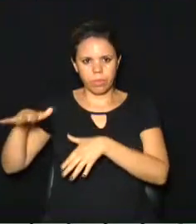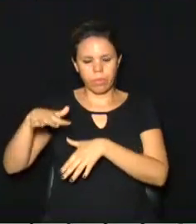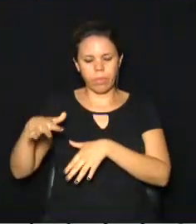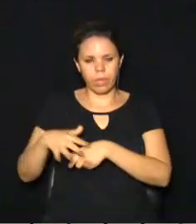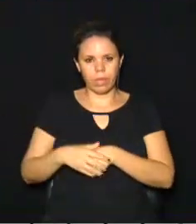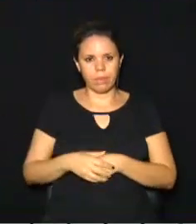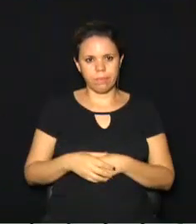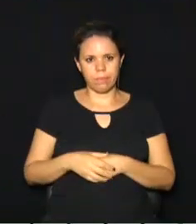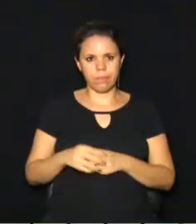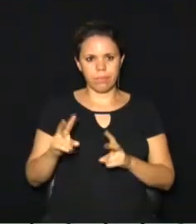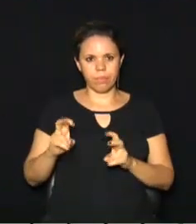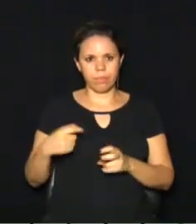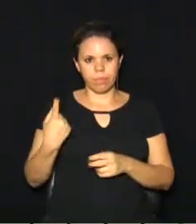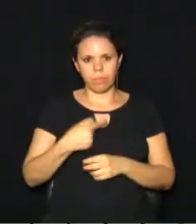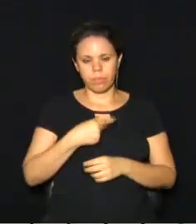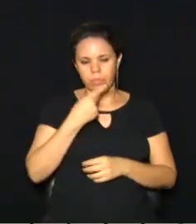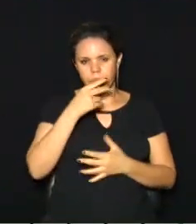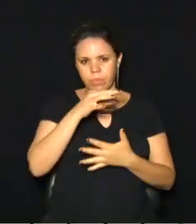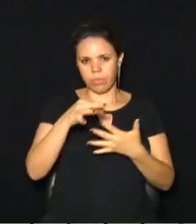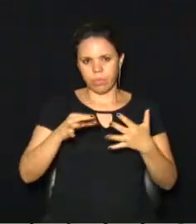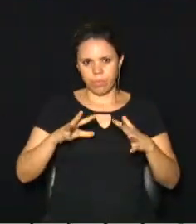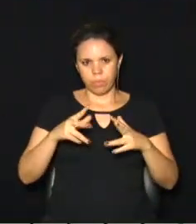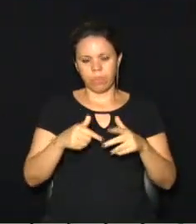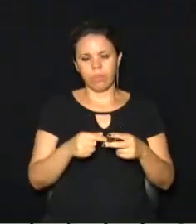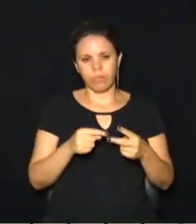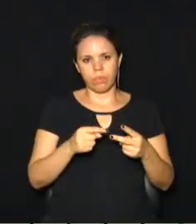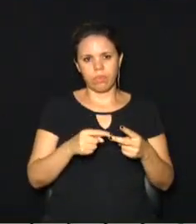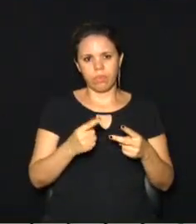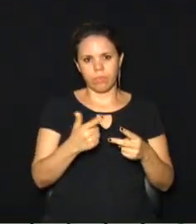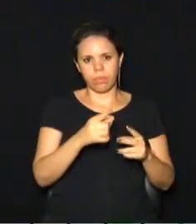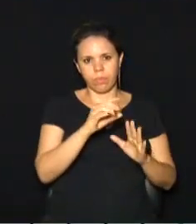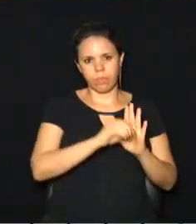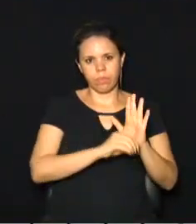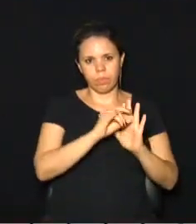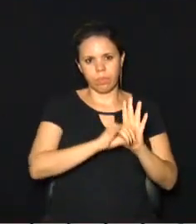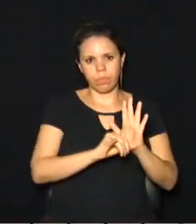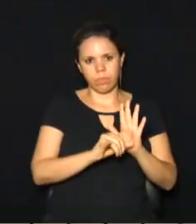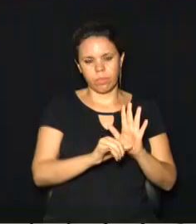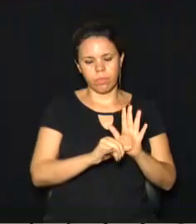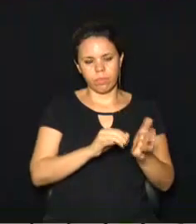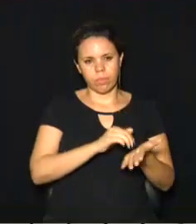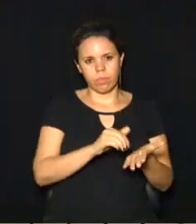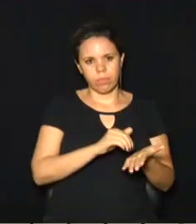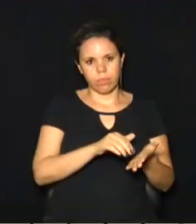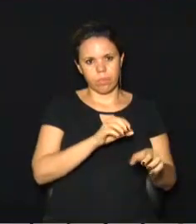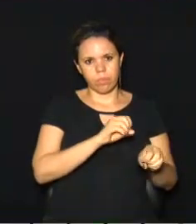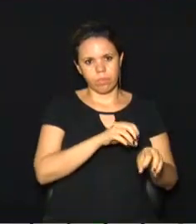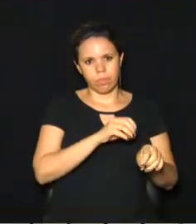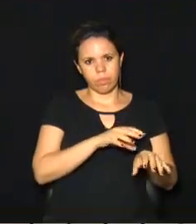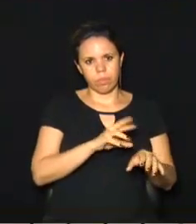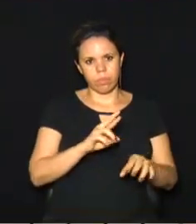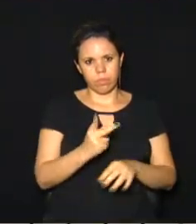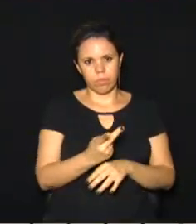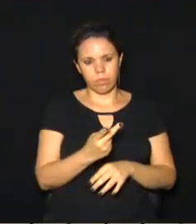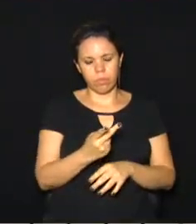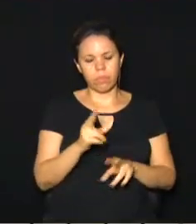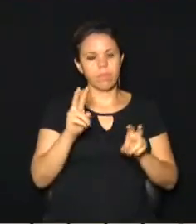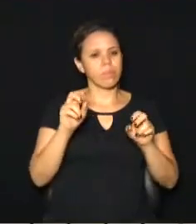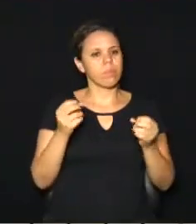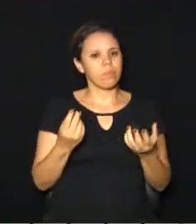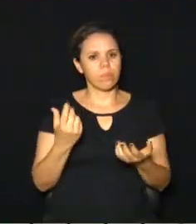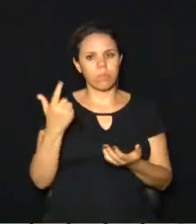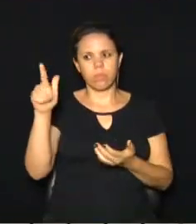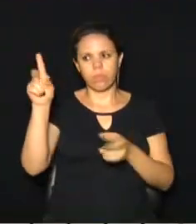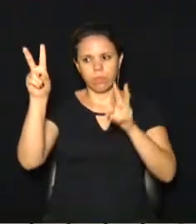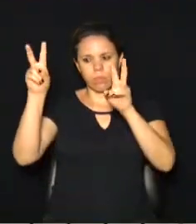né, nas questões que nós aqui tocamos, e outro é um ofício à Secretaria de Educação e de Recursos Humanos sobre